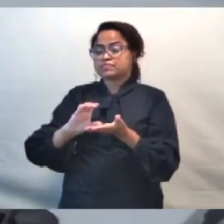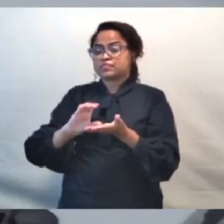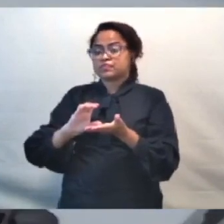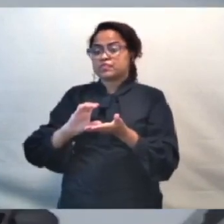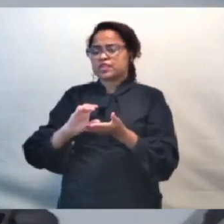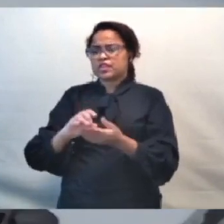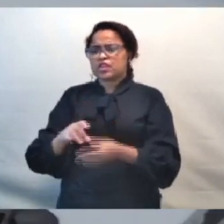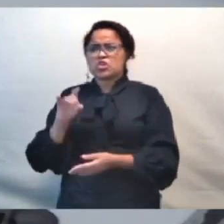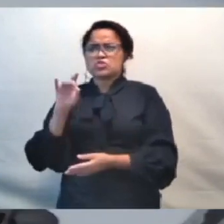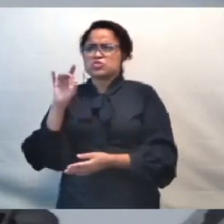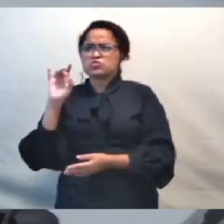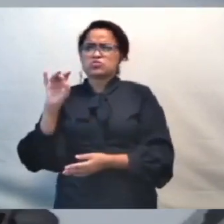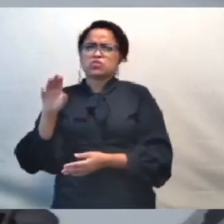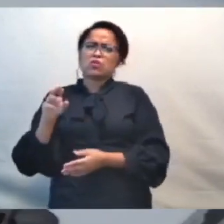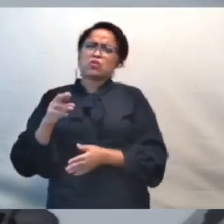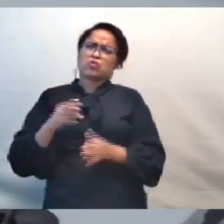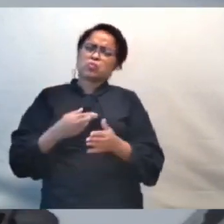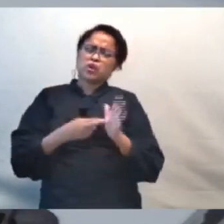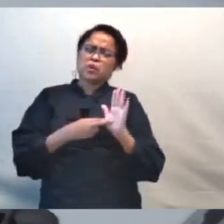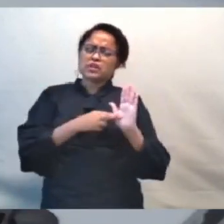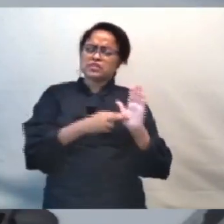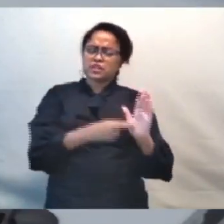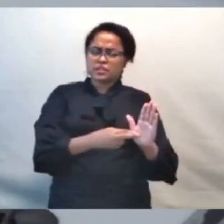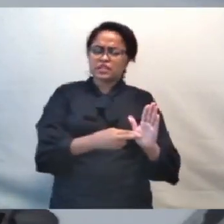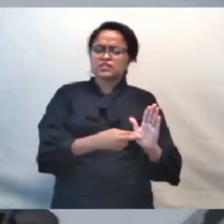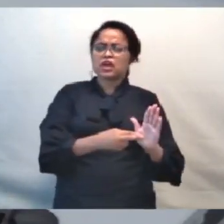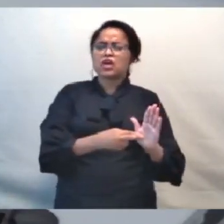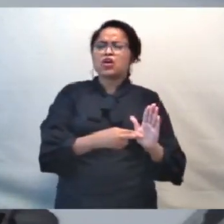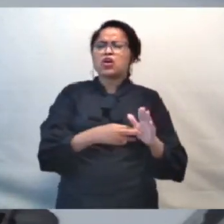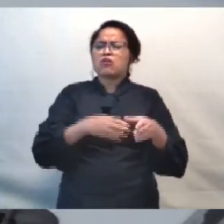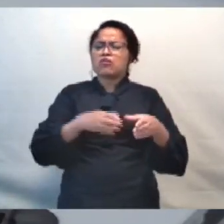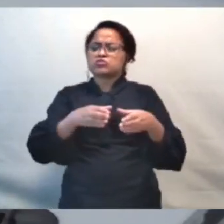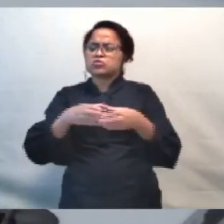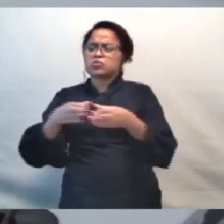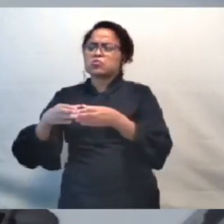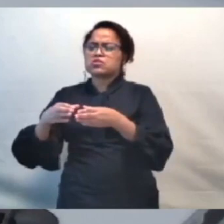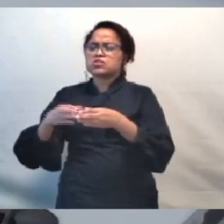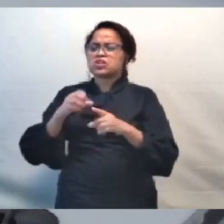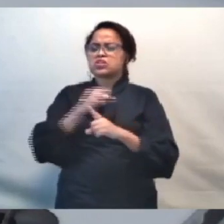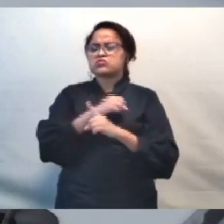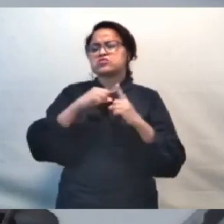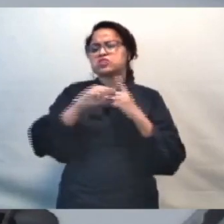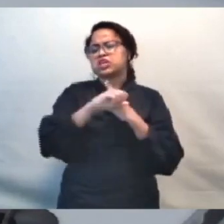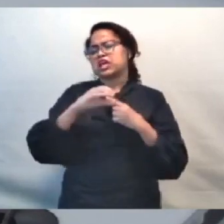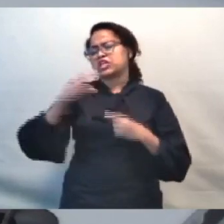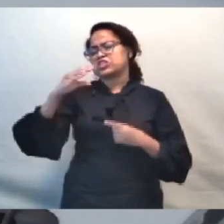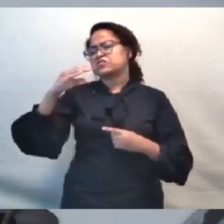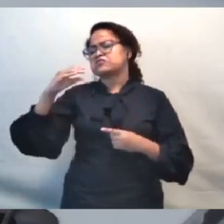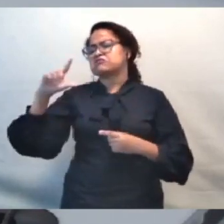representante de alguma organização da sociedade civil, entender bem esse processo.